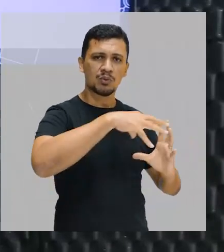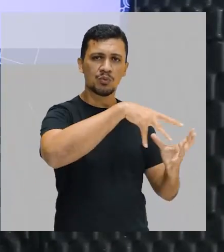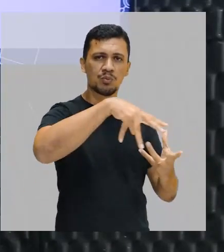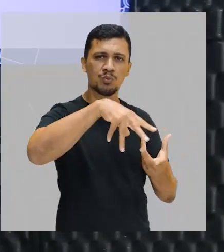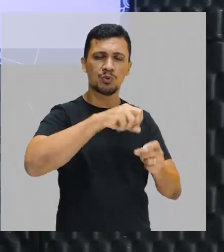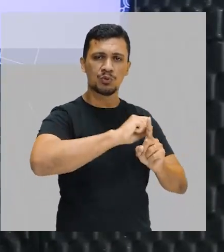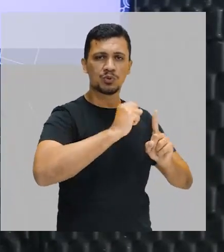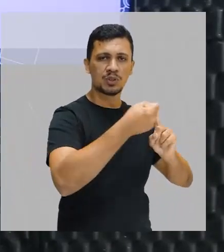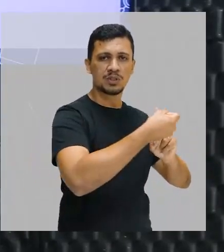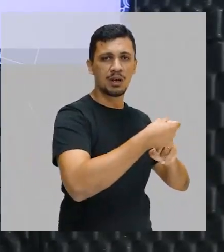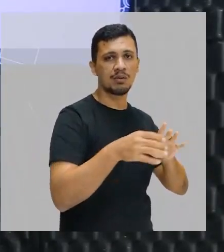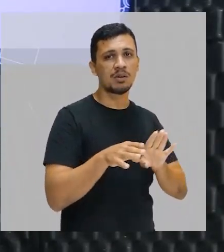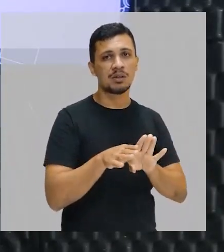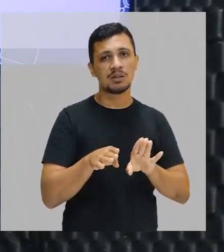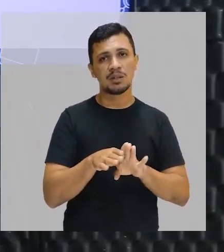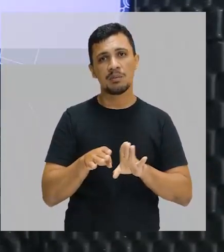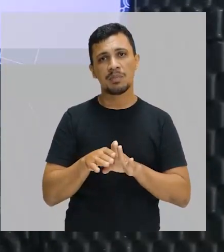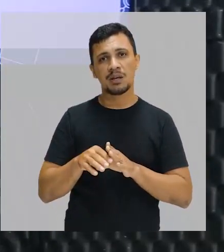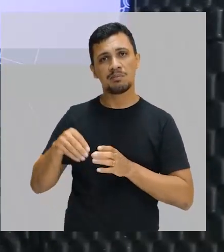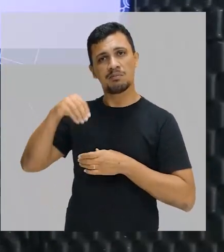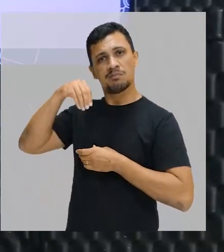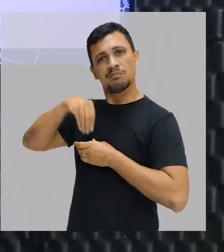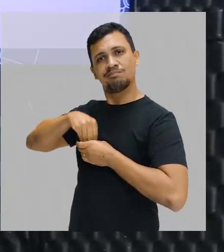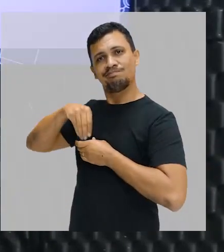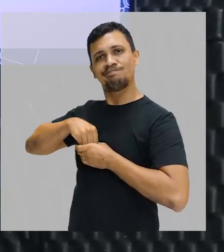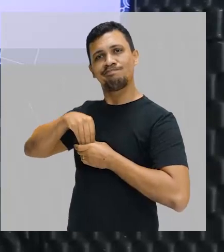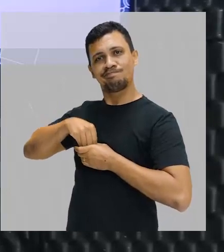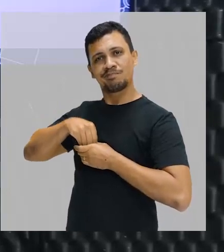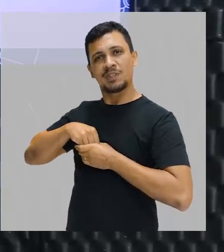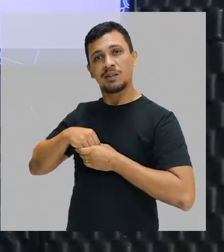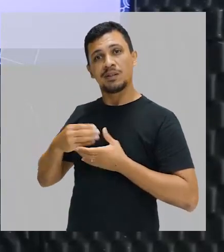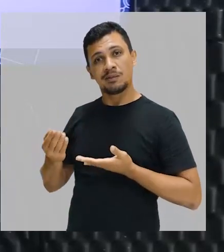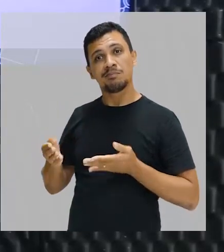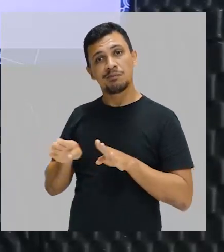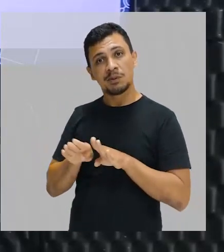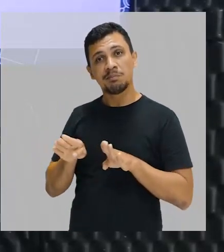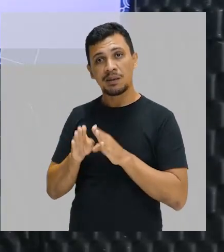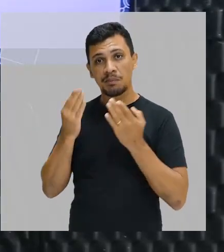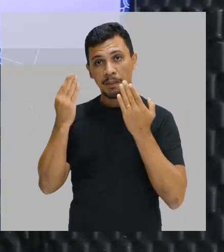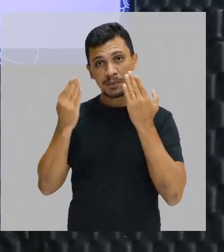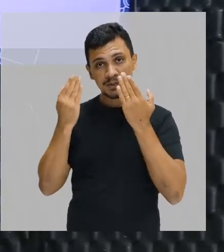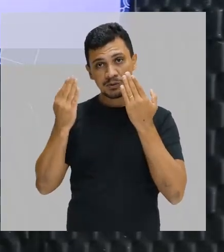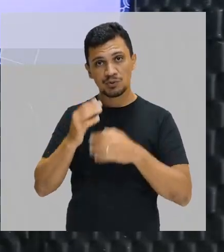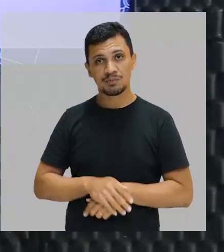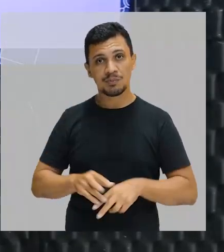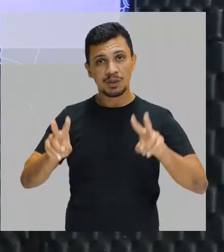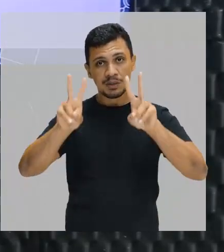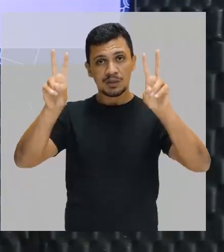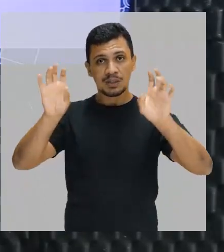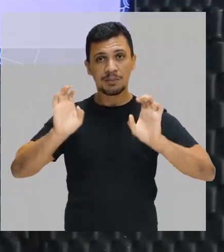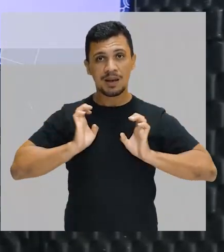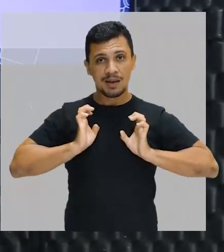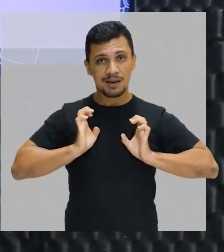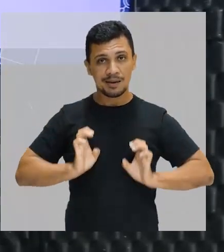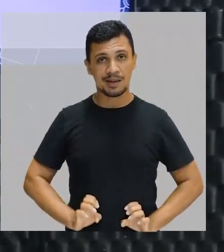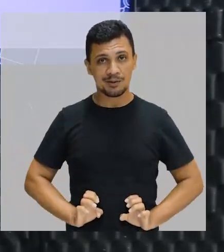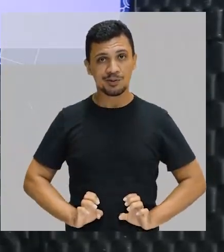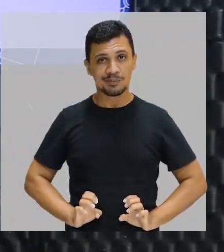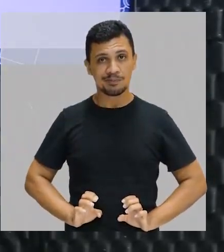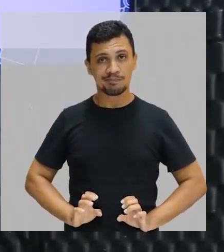lado interno, que eu diria para a psicologia até, por exemplo, correto? A ética, como área da filosofia, ela